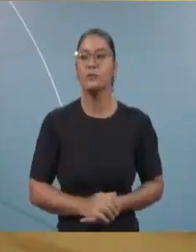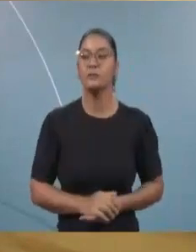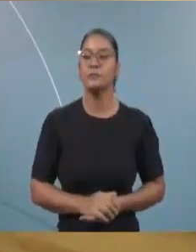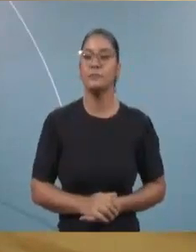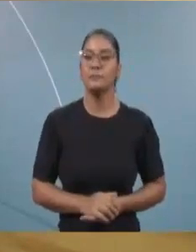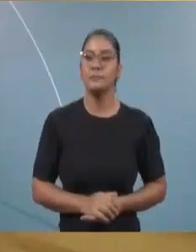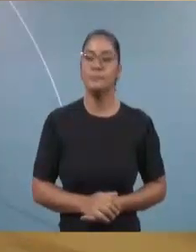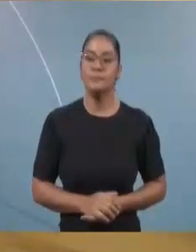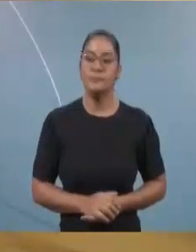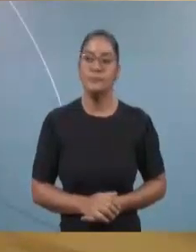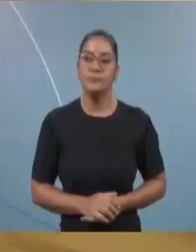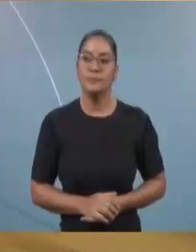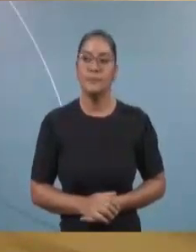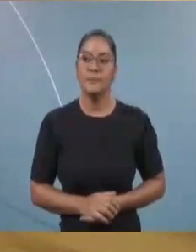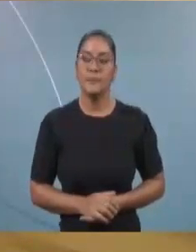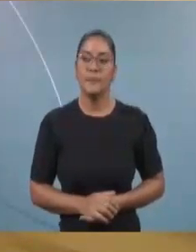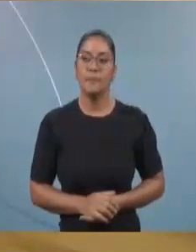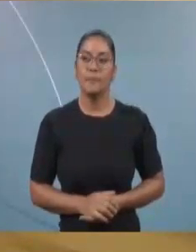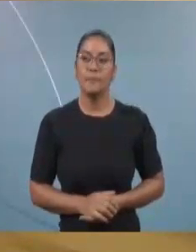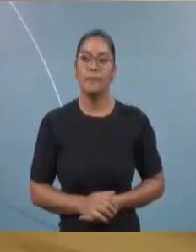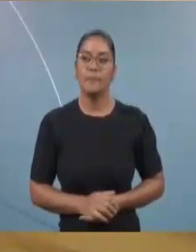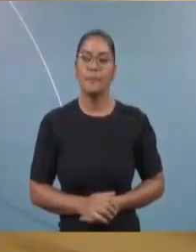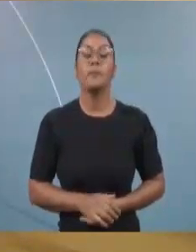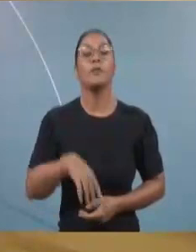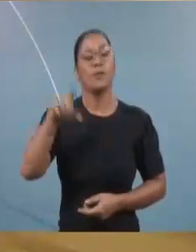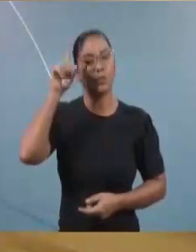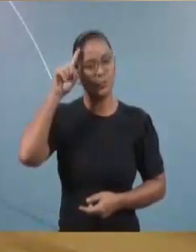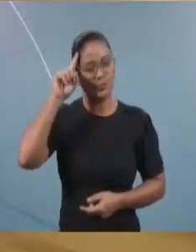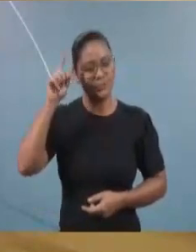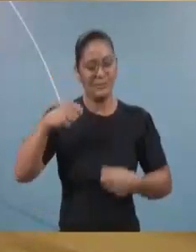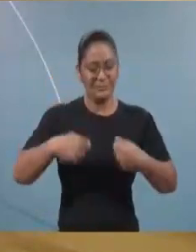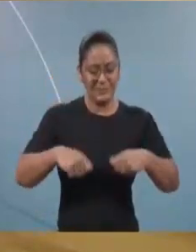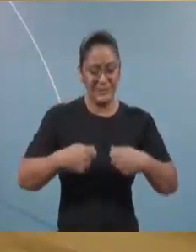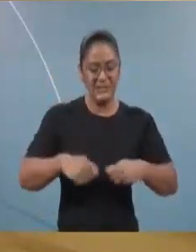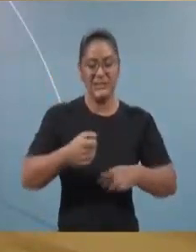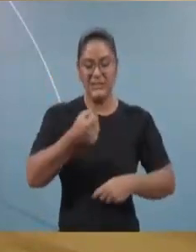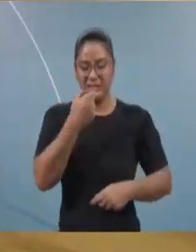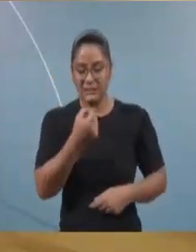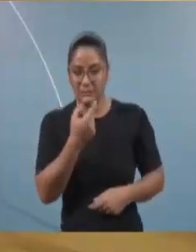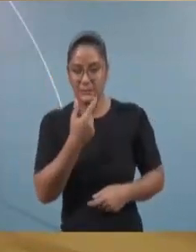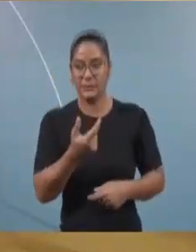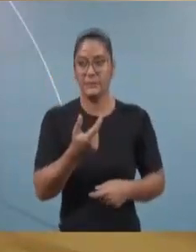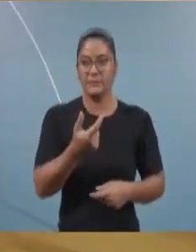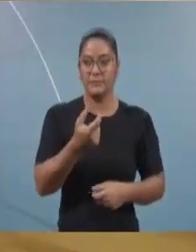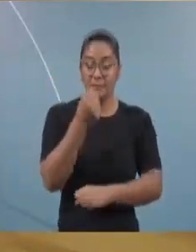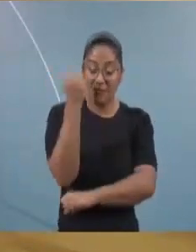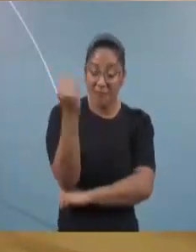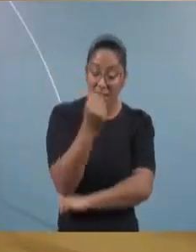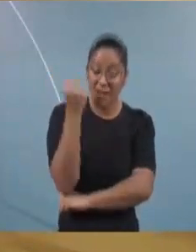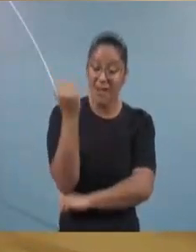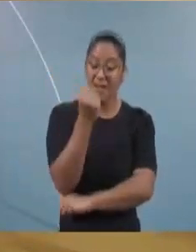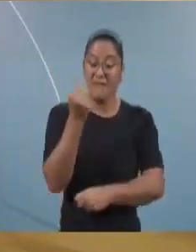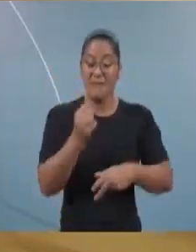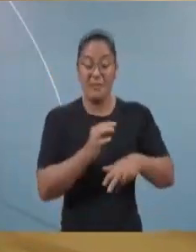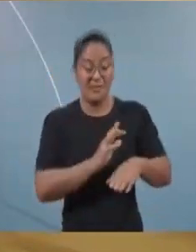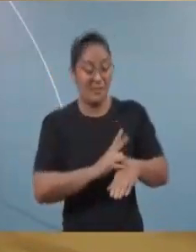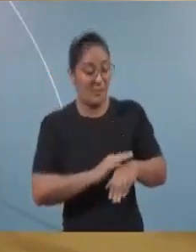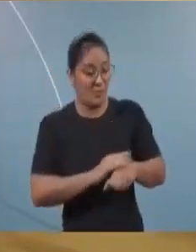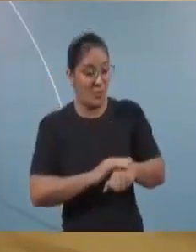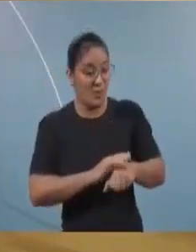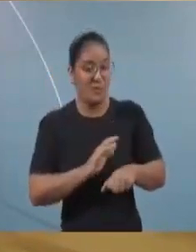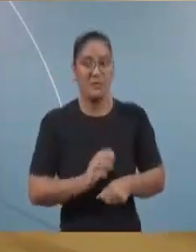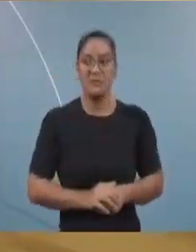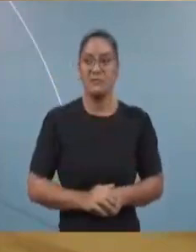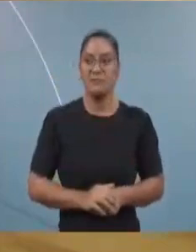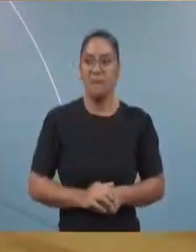muitas pessoas precisam diariamente dessa medicação e o agravamento dessas doenças são